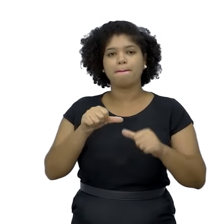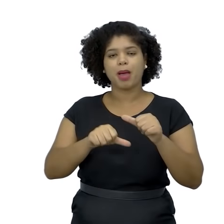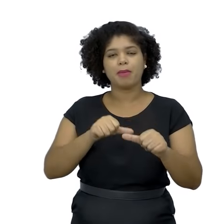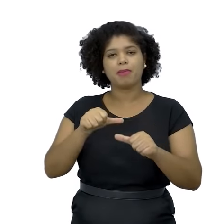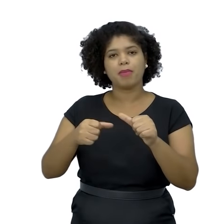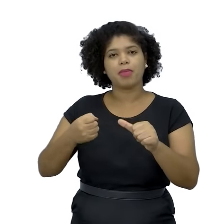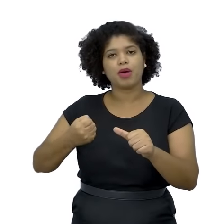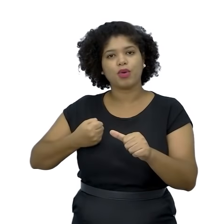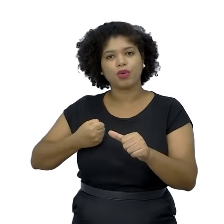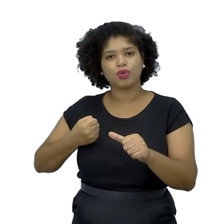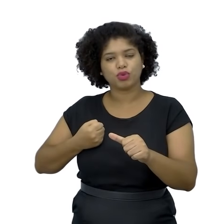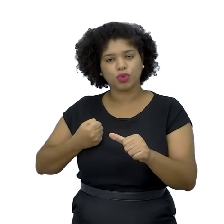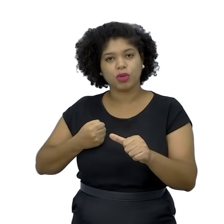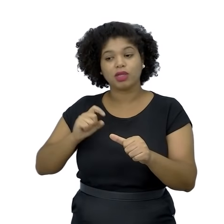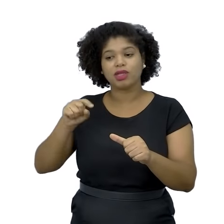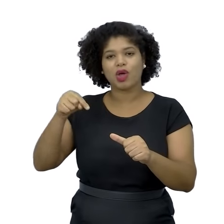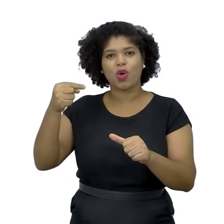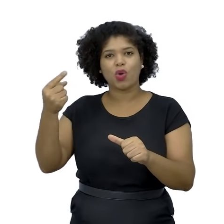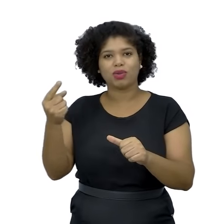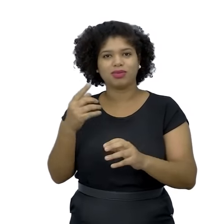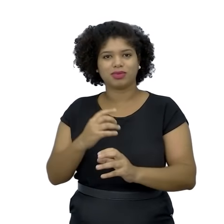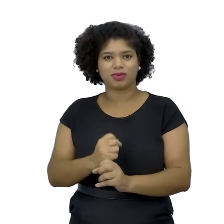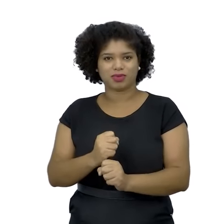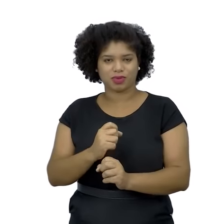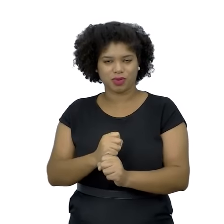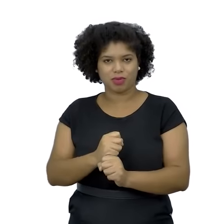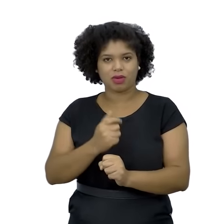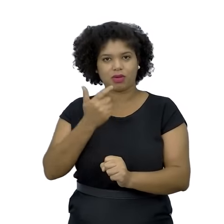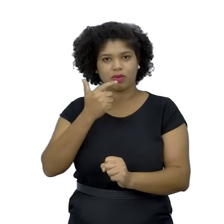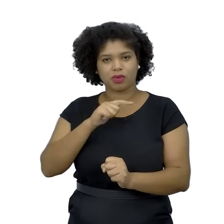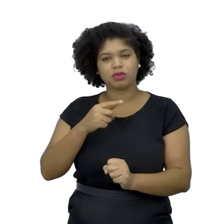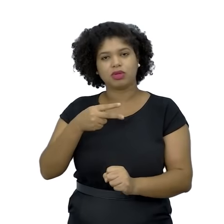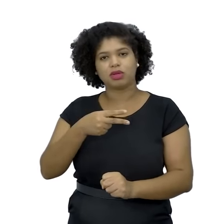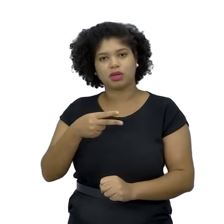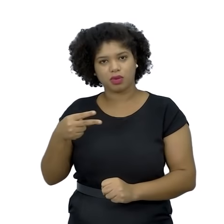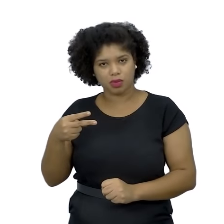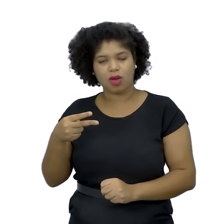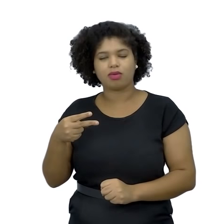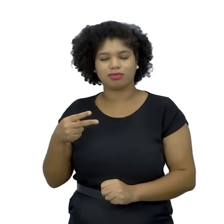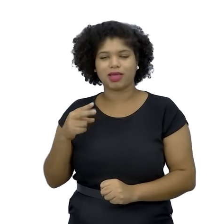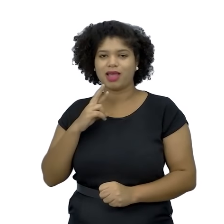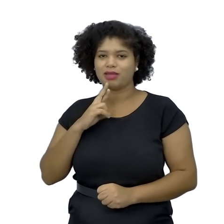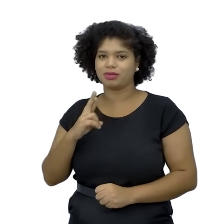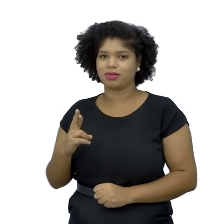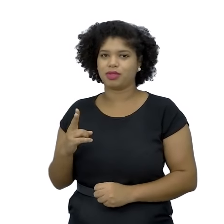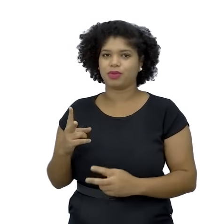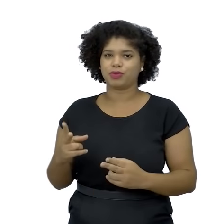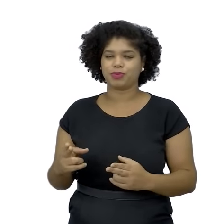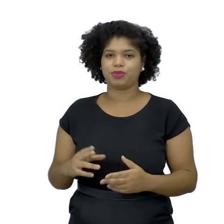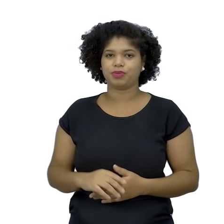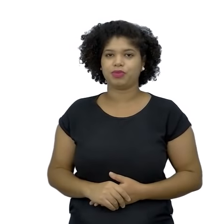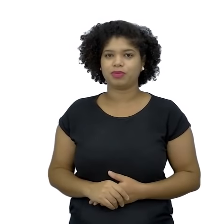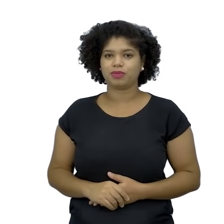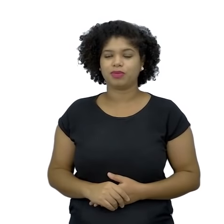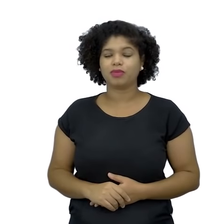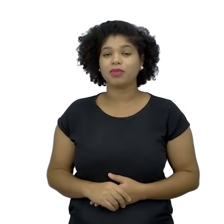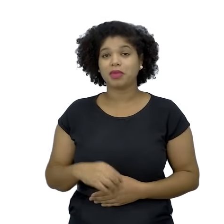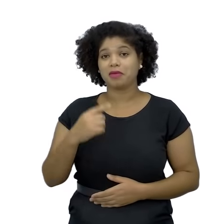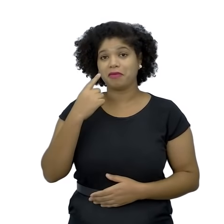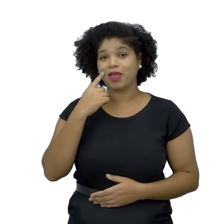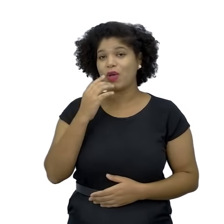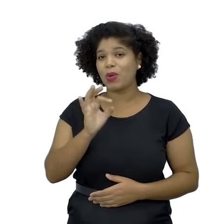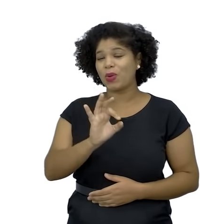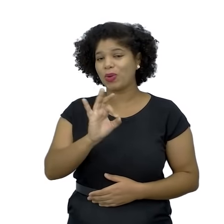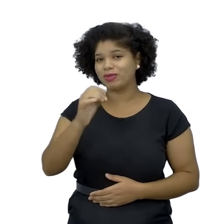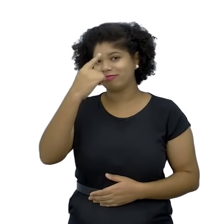mesmo valor, na outra parcela, garantindo assim, né, o mesmo resultado. Então, é um excelente